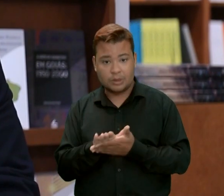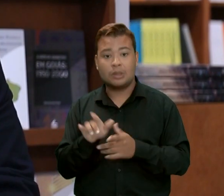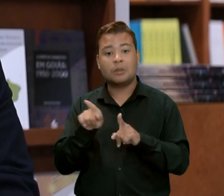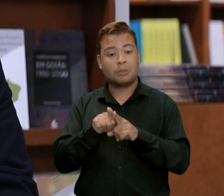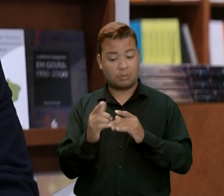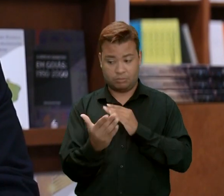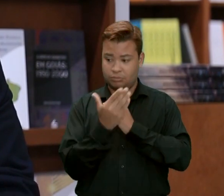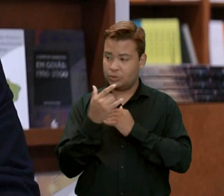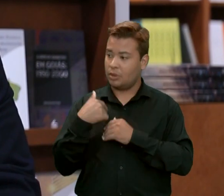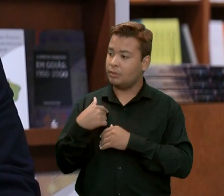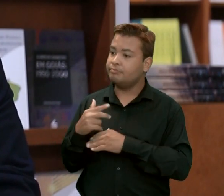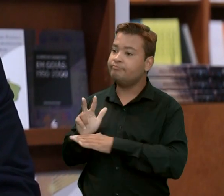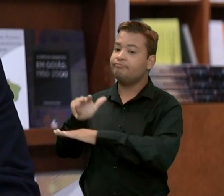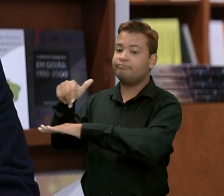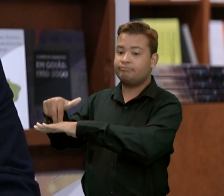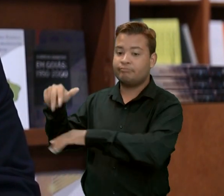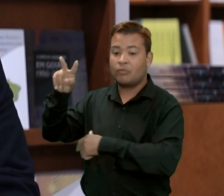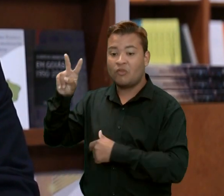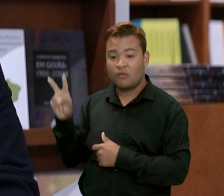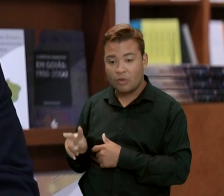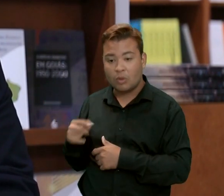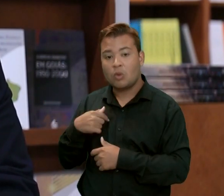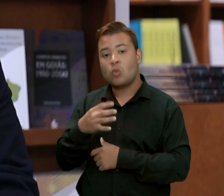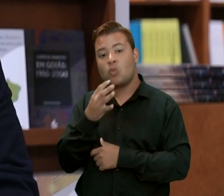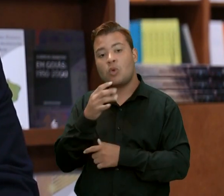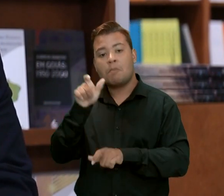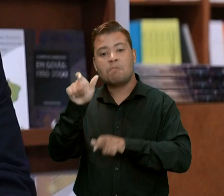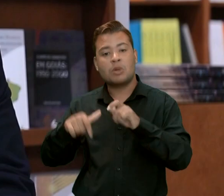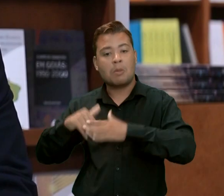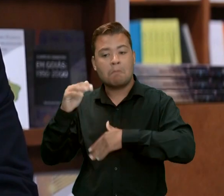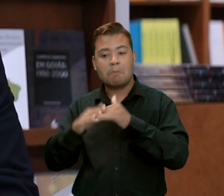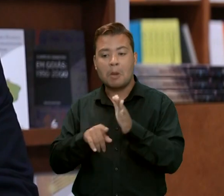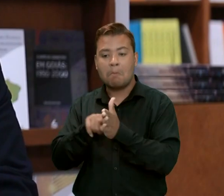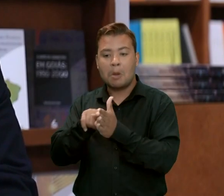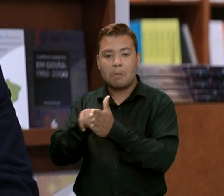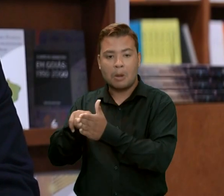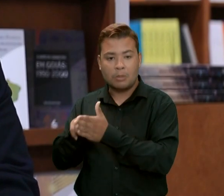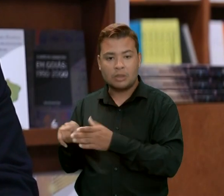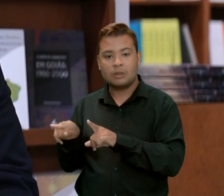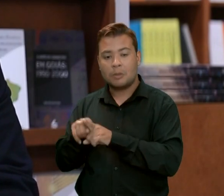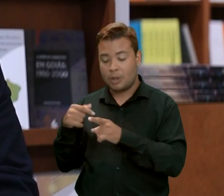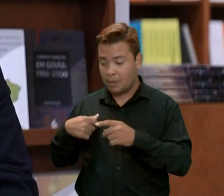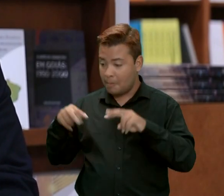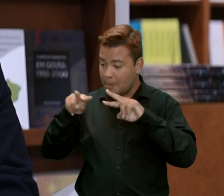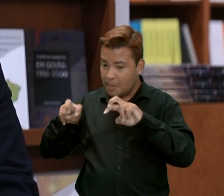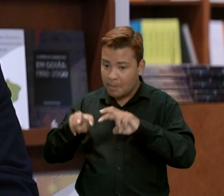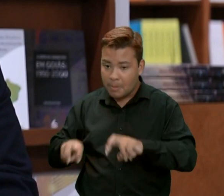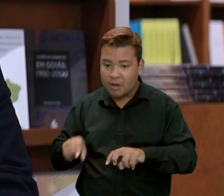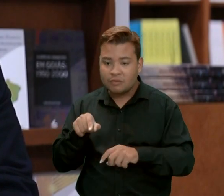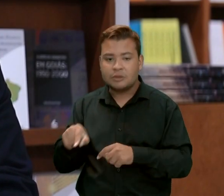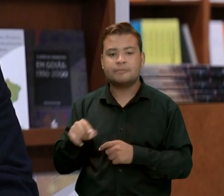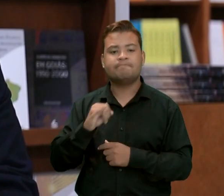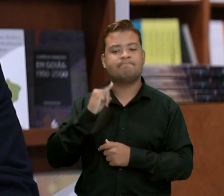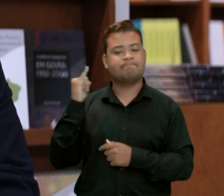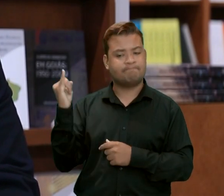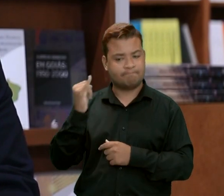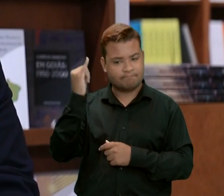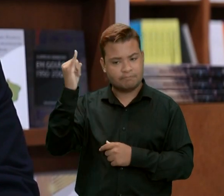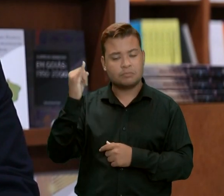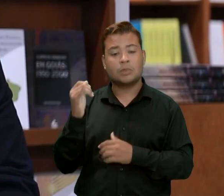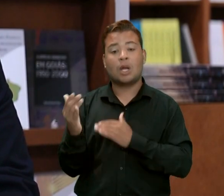me permitiu conhecer uma série de pesquisadores e me aprofundar numa temática que eu considero extremamente relevante e